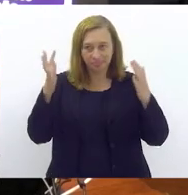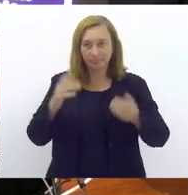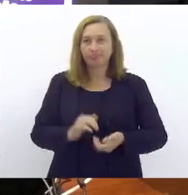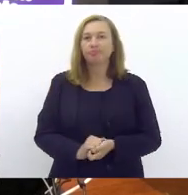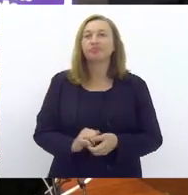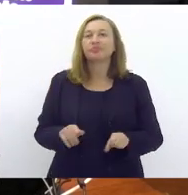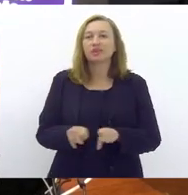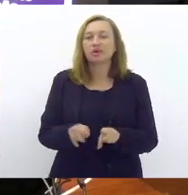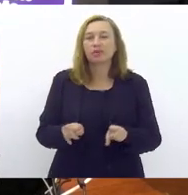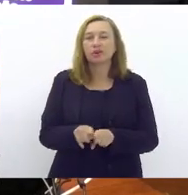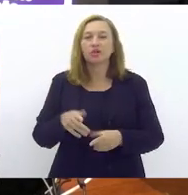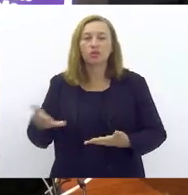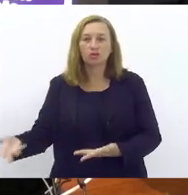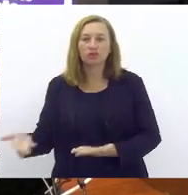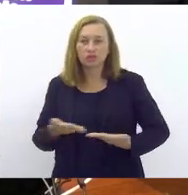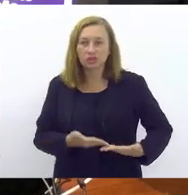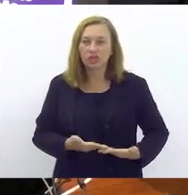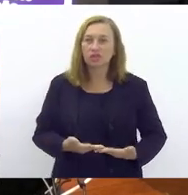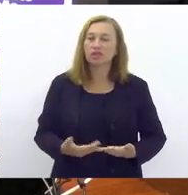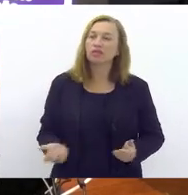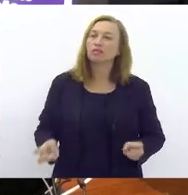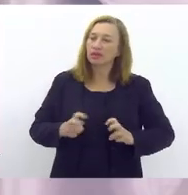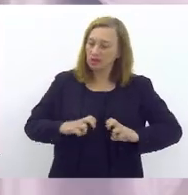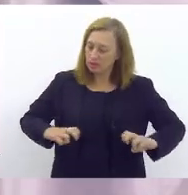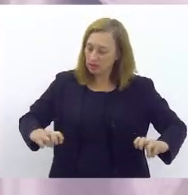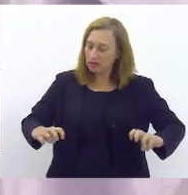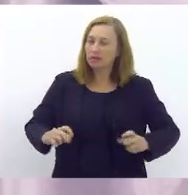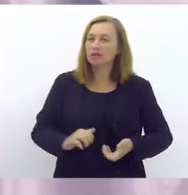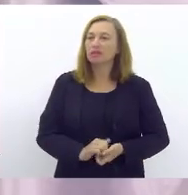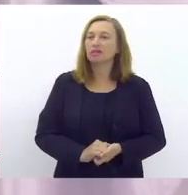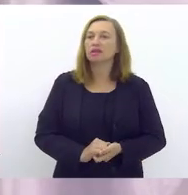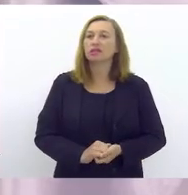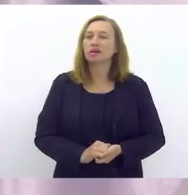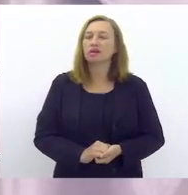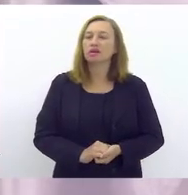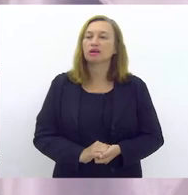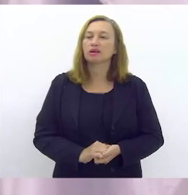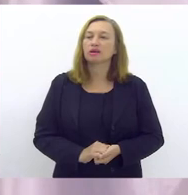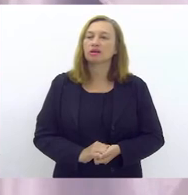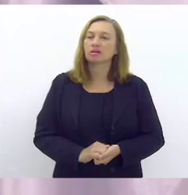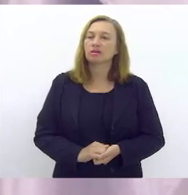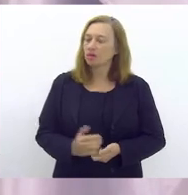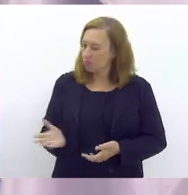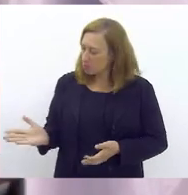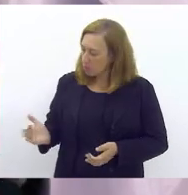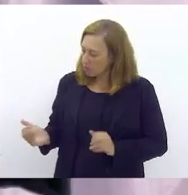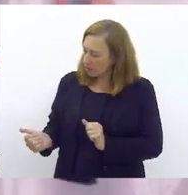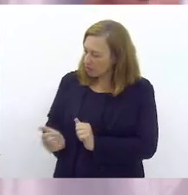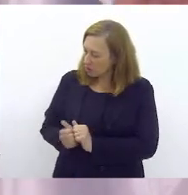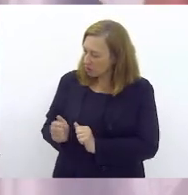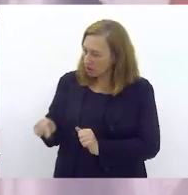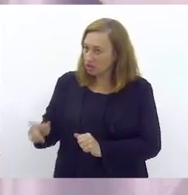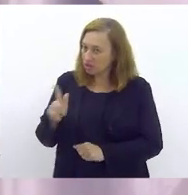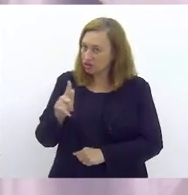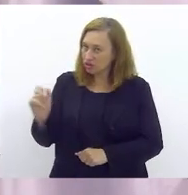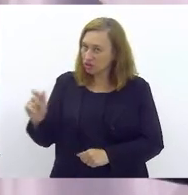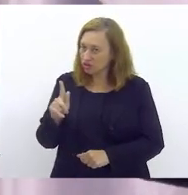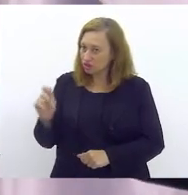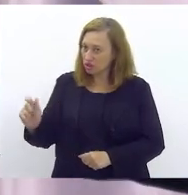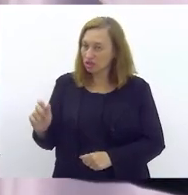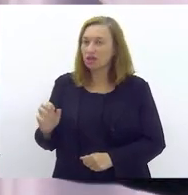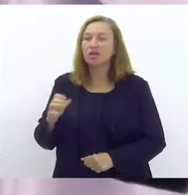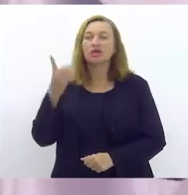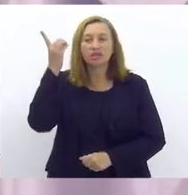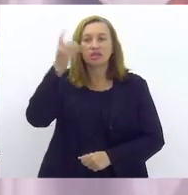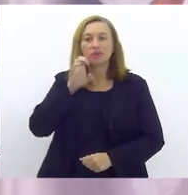Quero também convidar para sentar-se aqui à mesa conosco. Sente aqui a... Pode ficar, Jô, tranquilo. GG, sente aqui ao lado da deputada